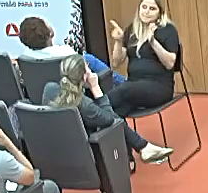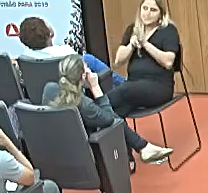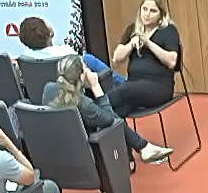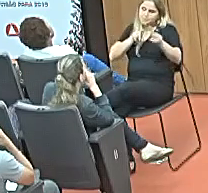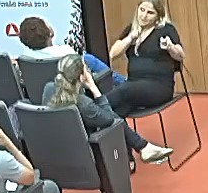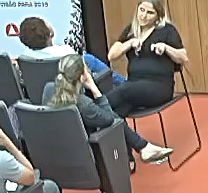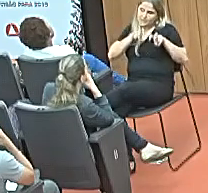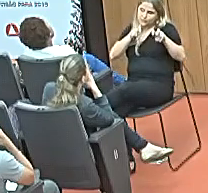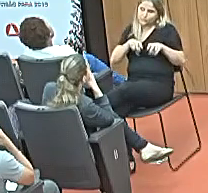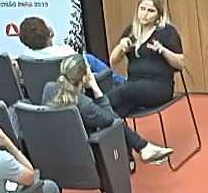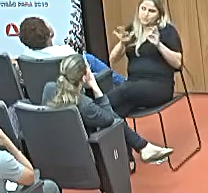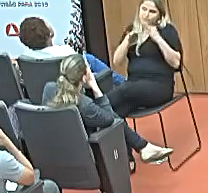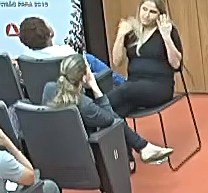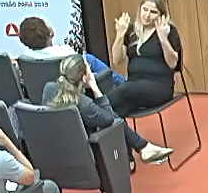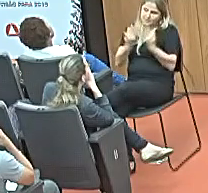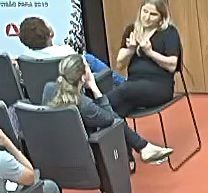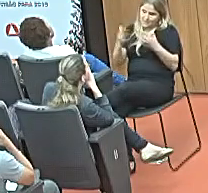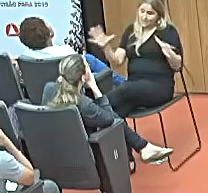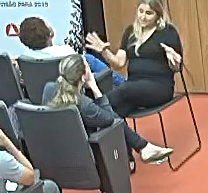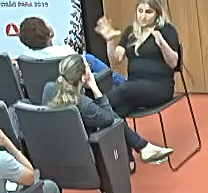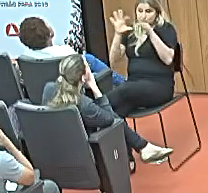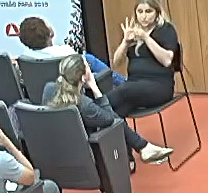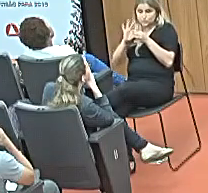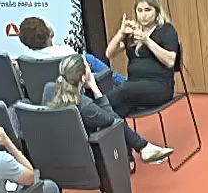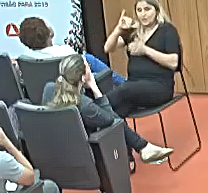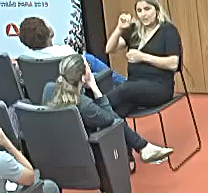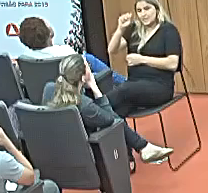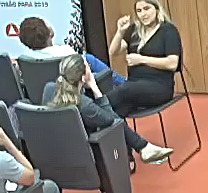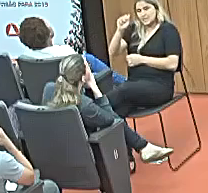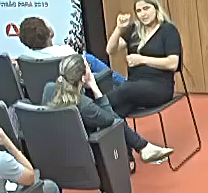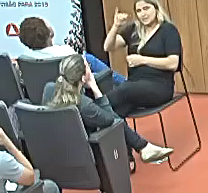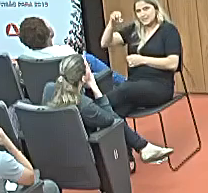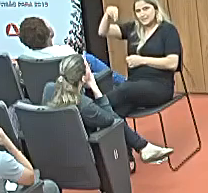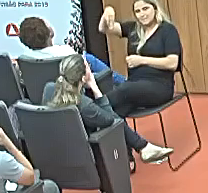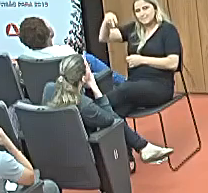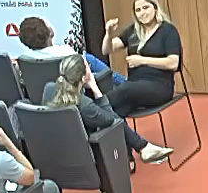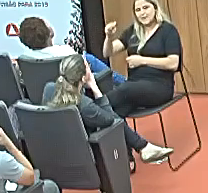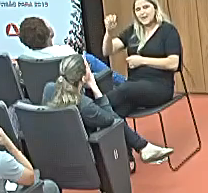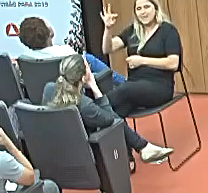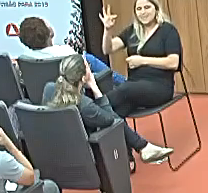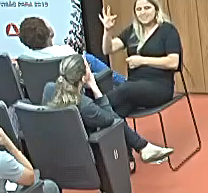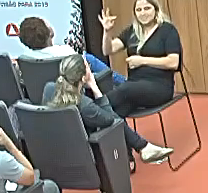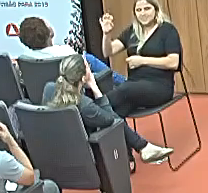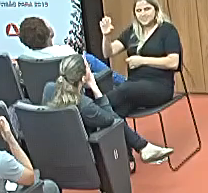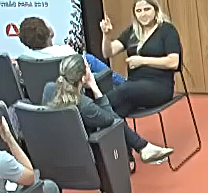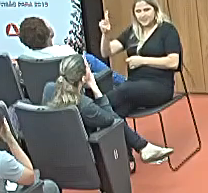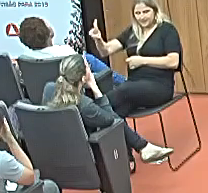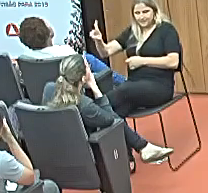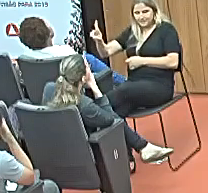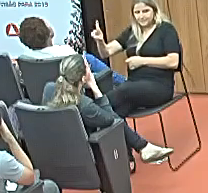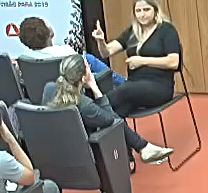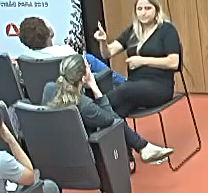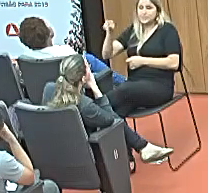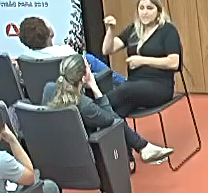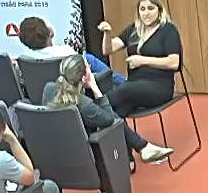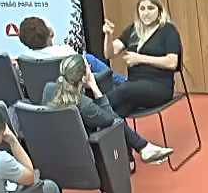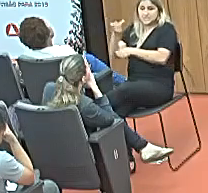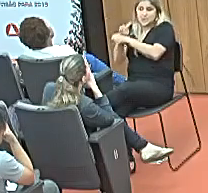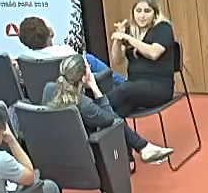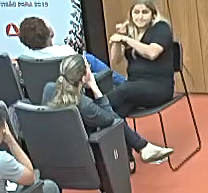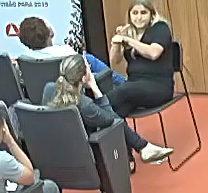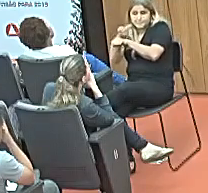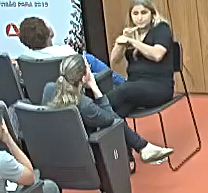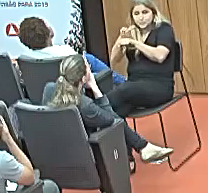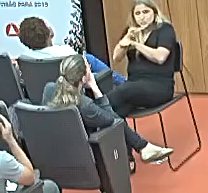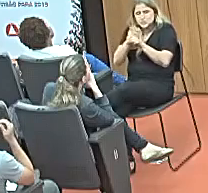e de forma integrada com a emater é ter uma integração maior com a emater é matéria busca em busca das